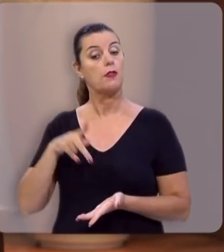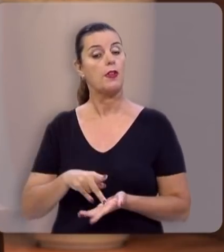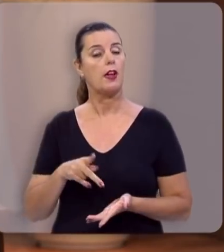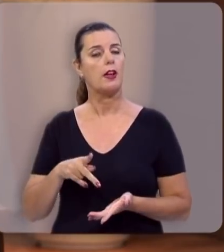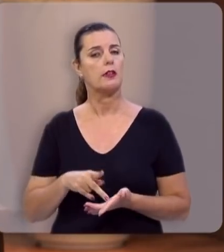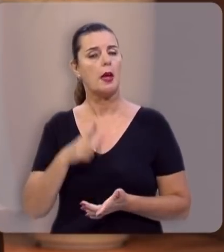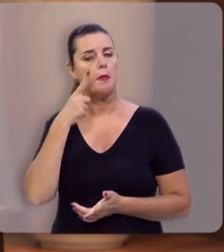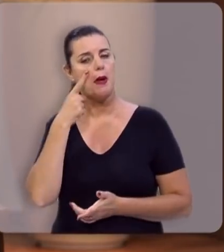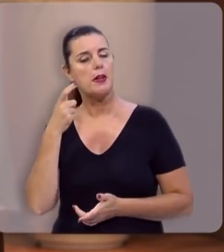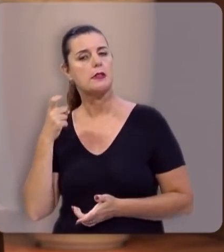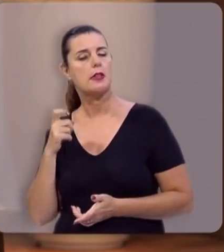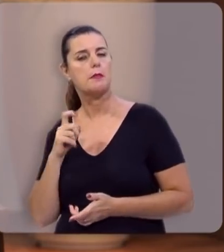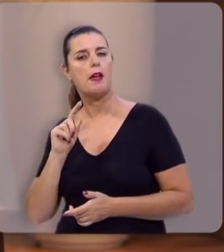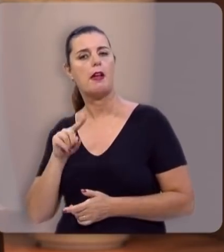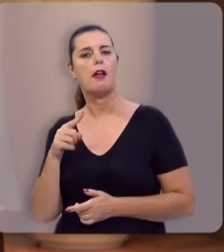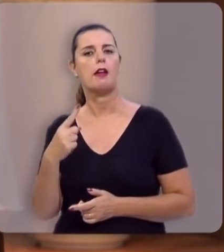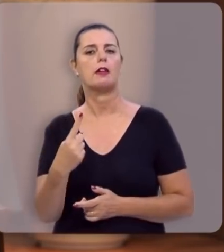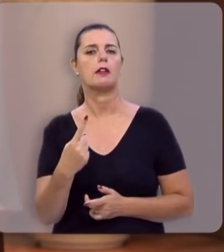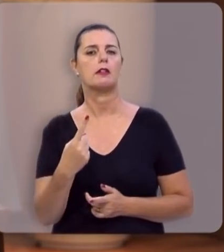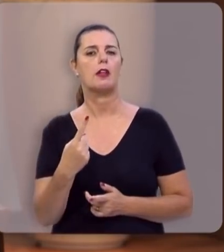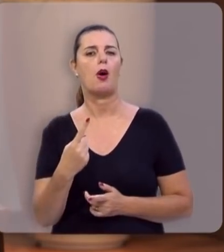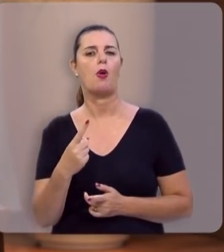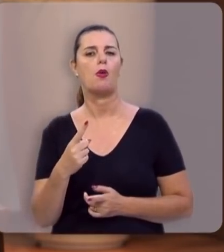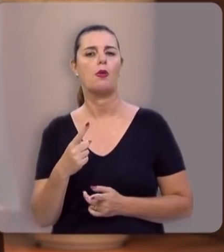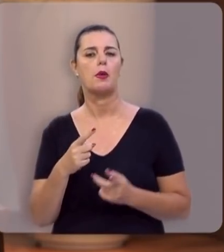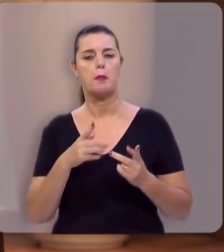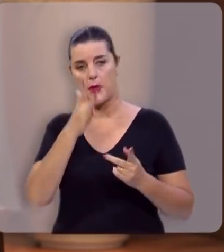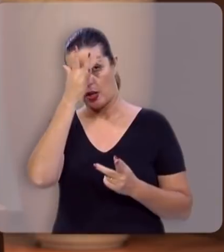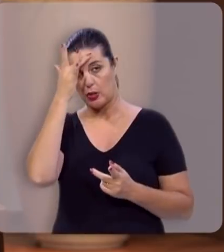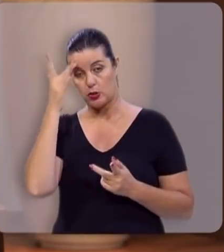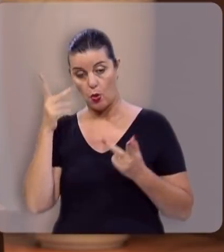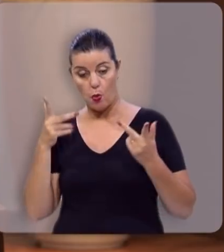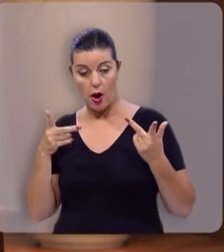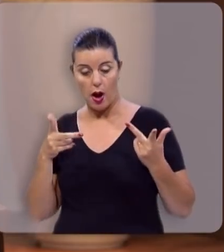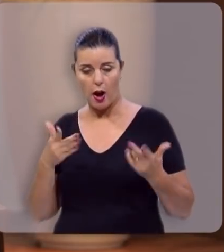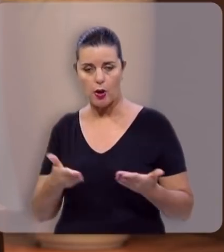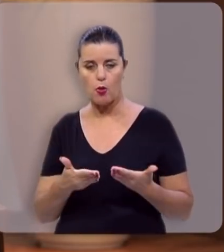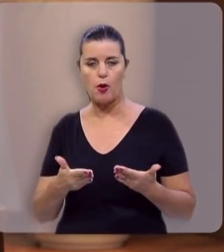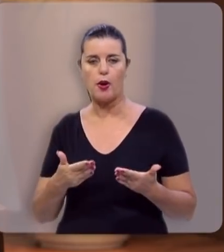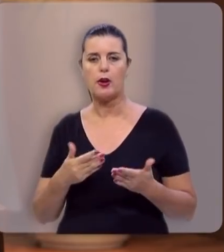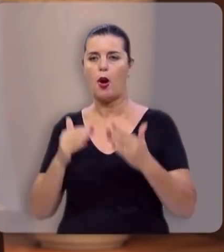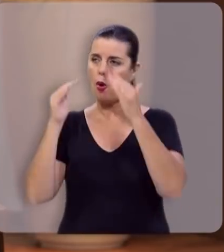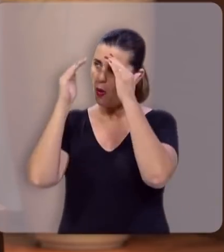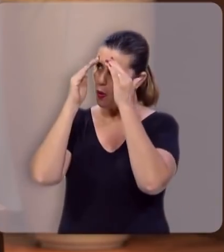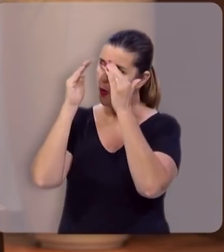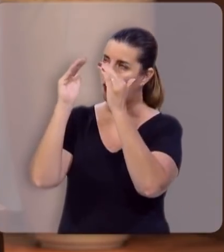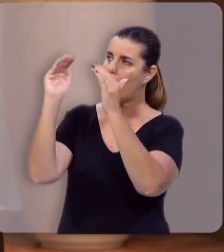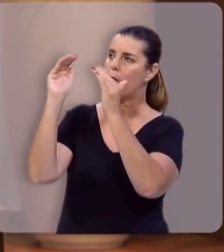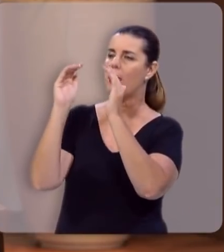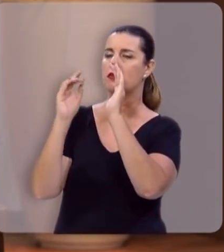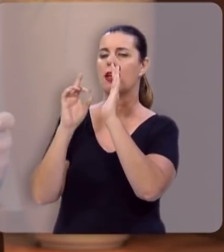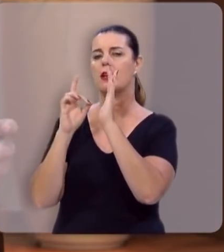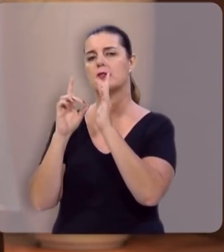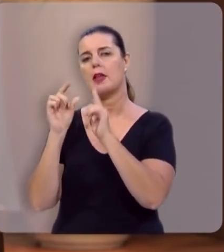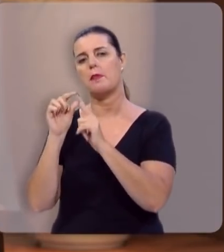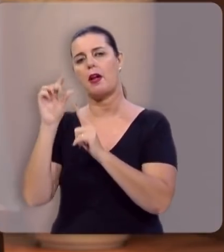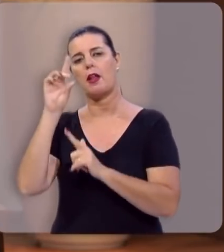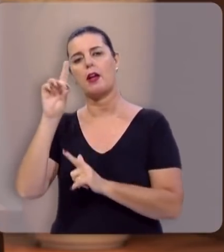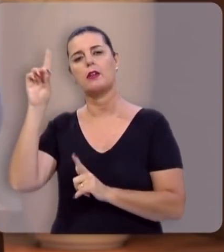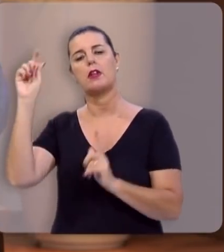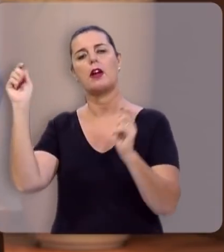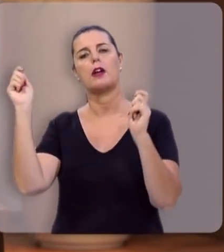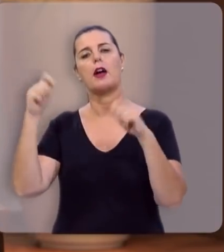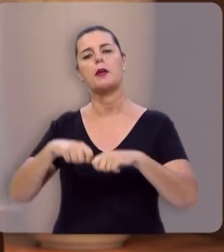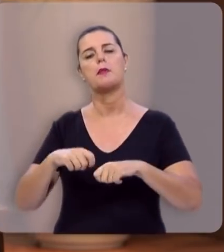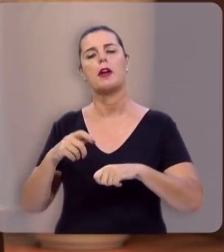possamos, de fato, nos perceber, então, como aqueles agora que seguem os princípios e as orientações